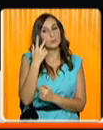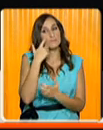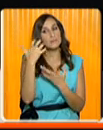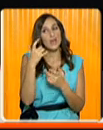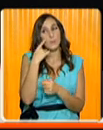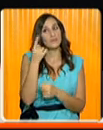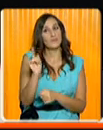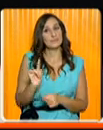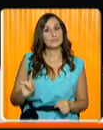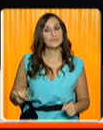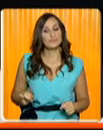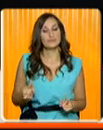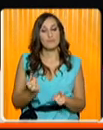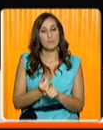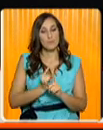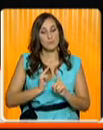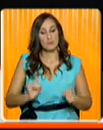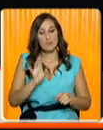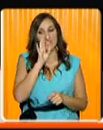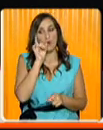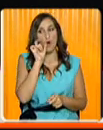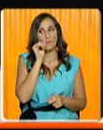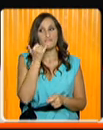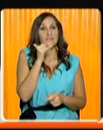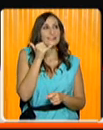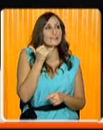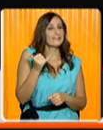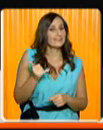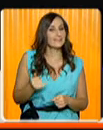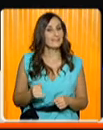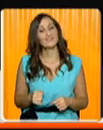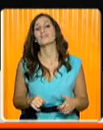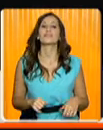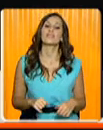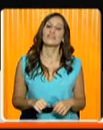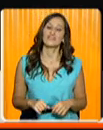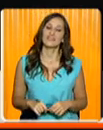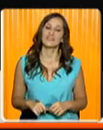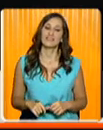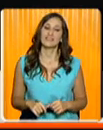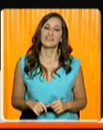verifica. Porque se vocês andarem muito felizinhos,